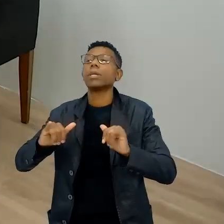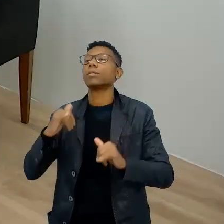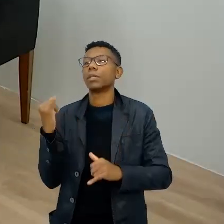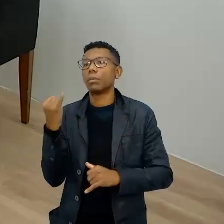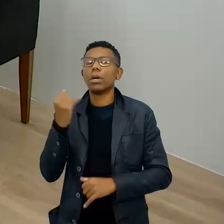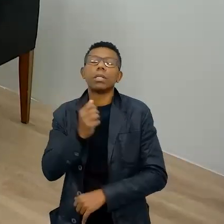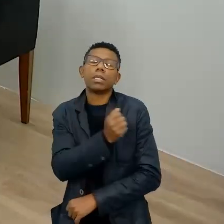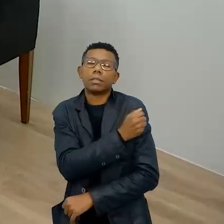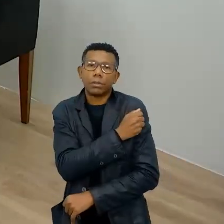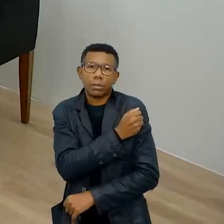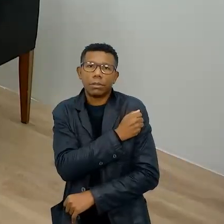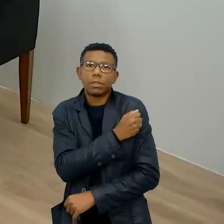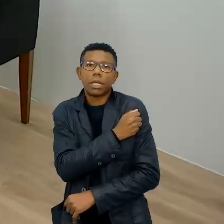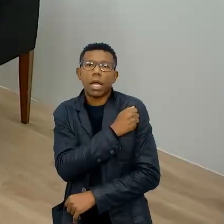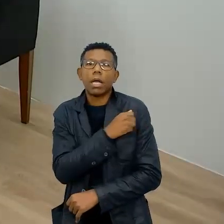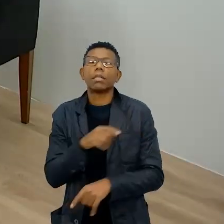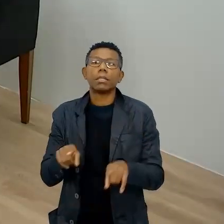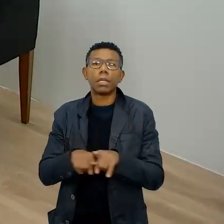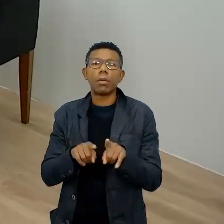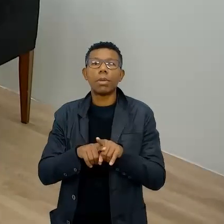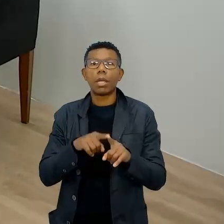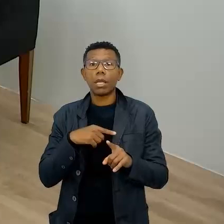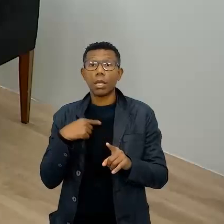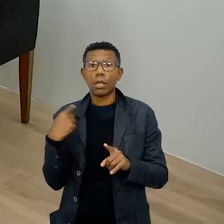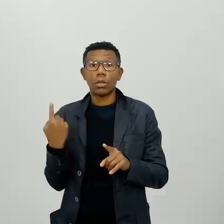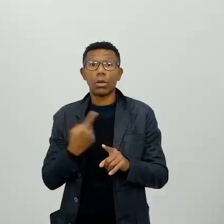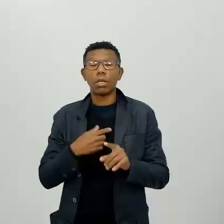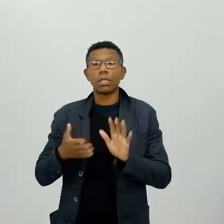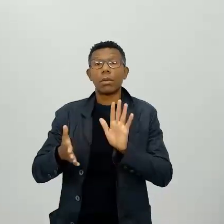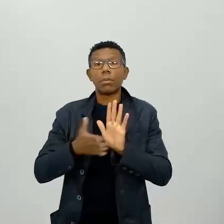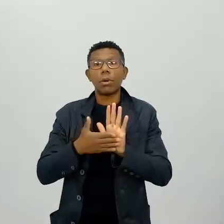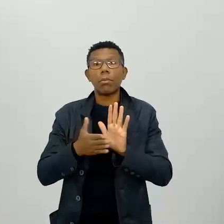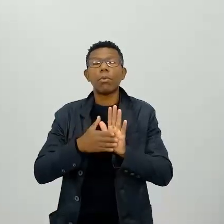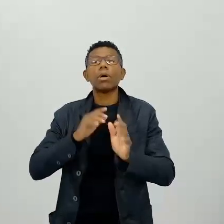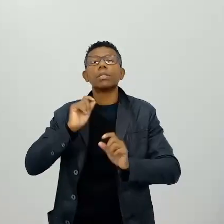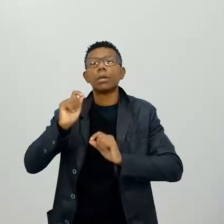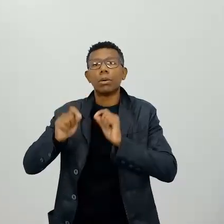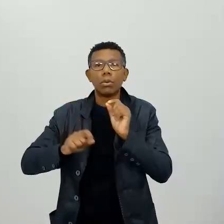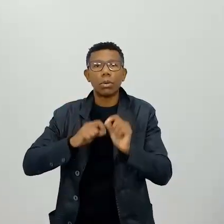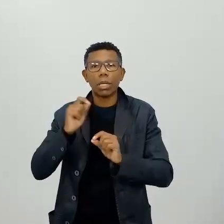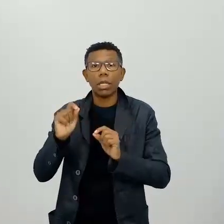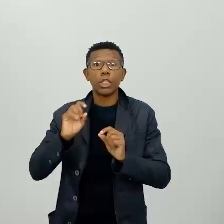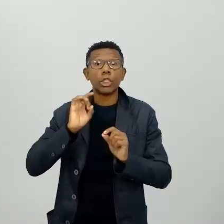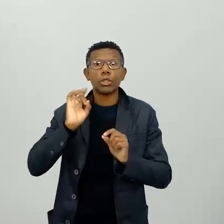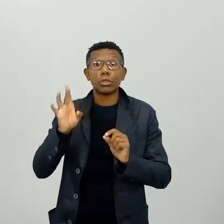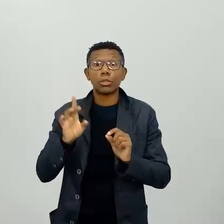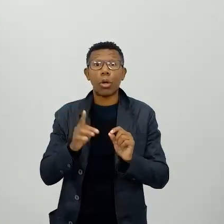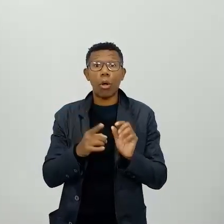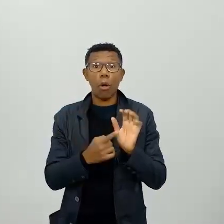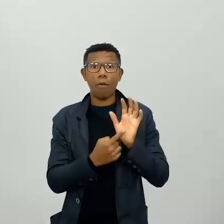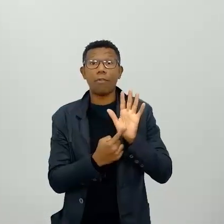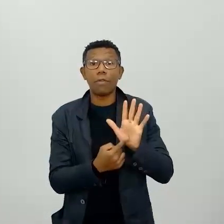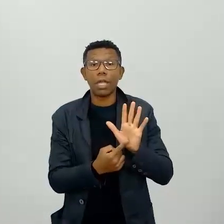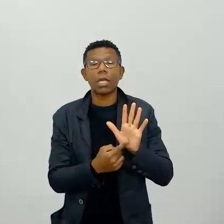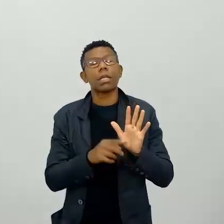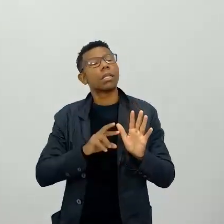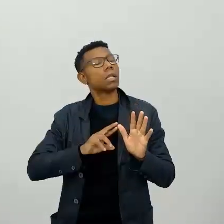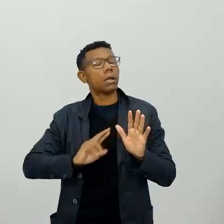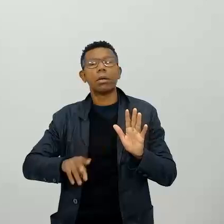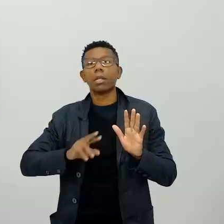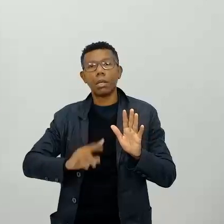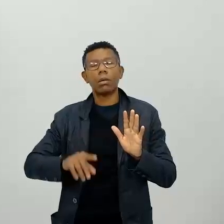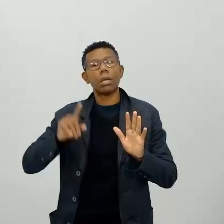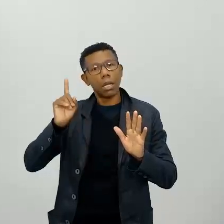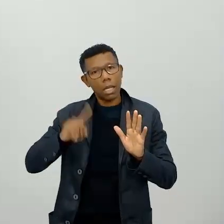estudante. E articula com a nossa proposta, né, de discussão de hoje, que é não só identificar, né, essas formas de violência, como